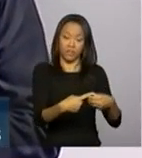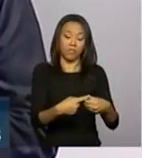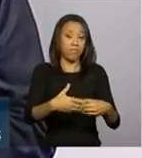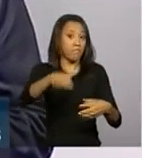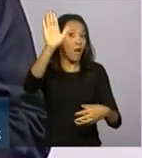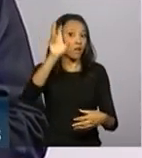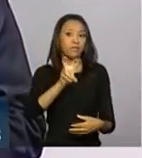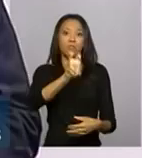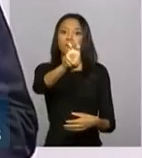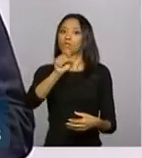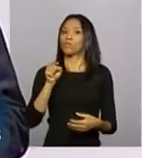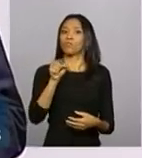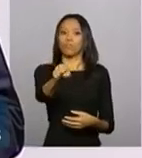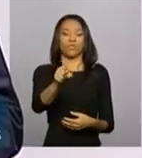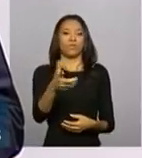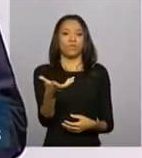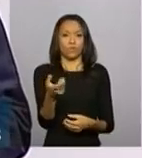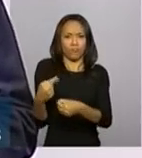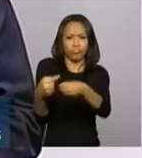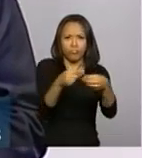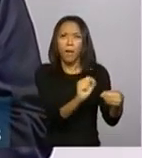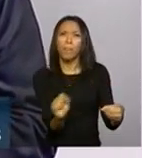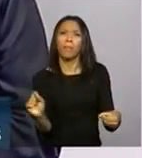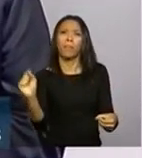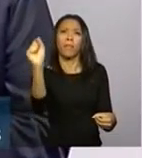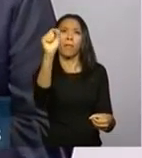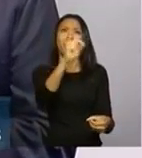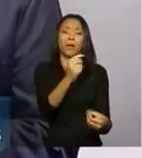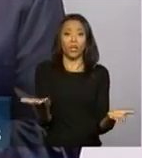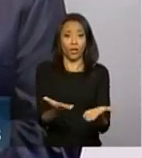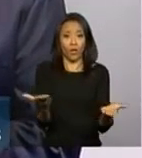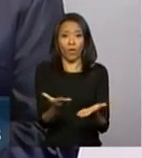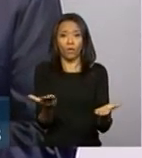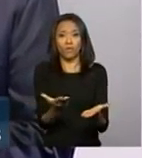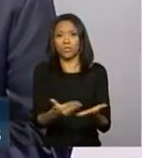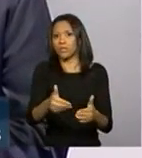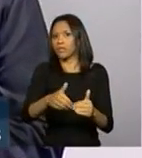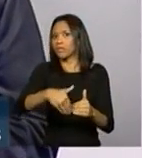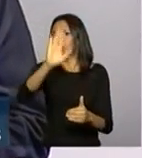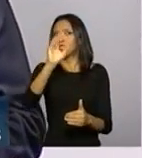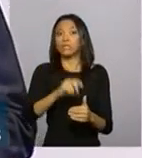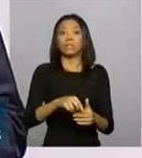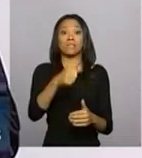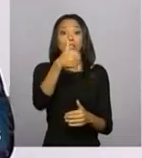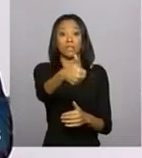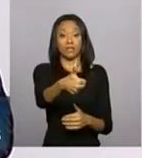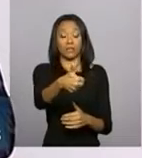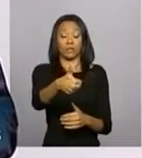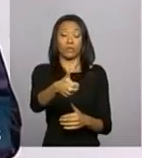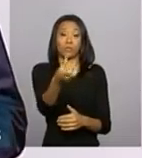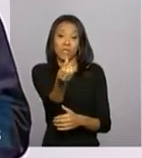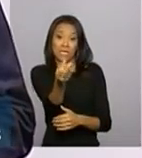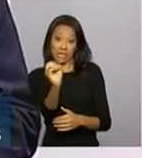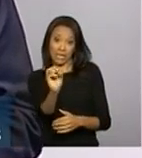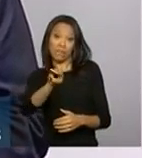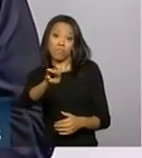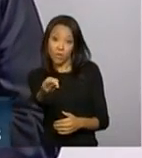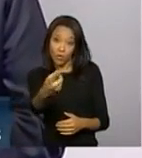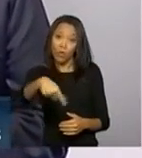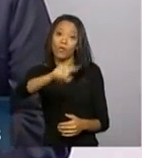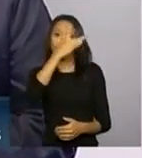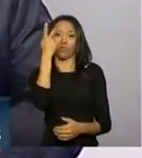de 5.000 municípios que vivem, trabalham, interagem hoje cerca de 160 milhões de brasileiros. E